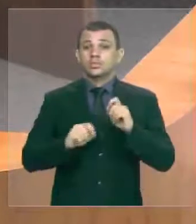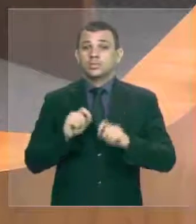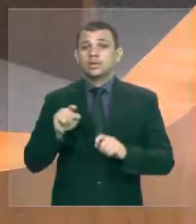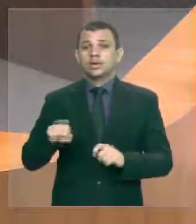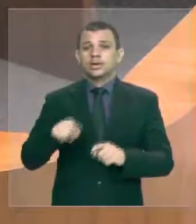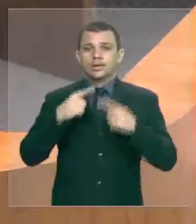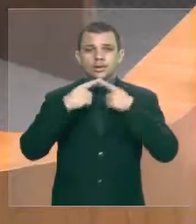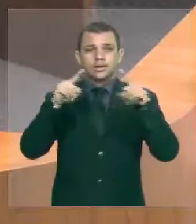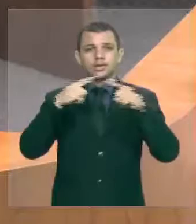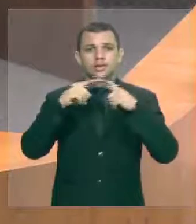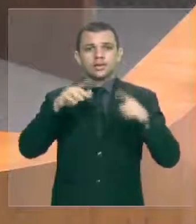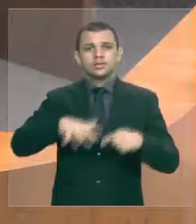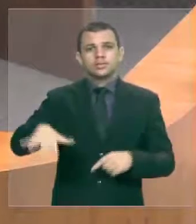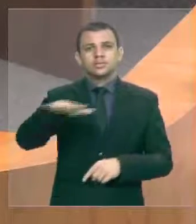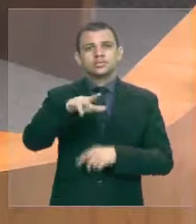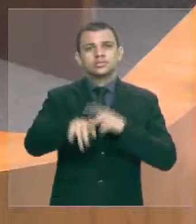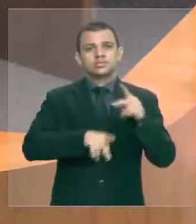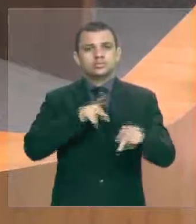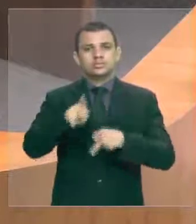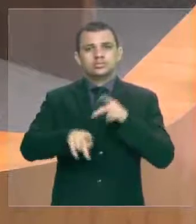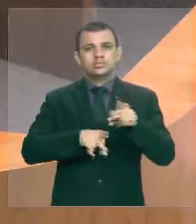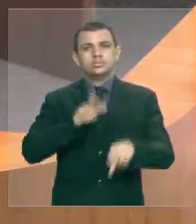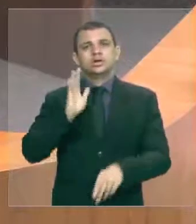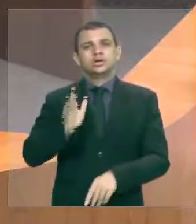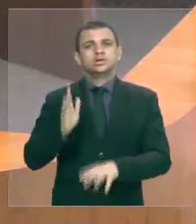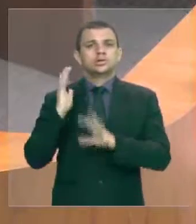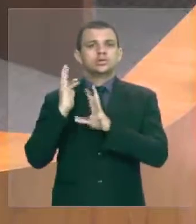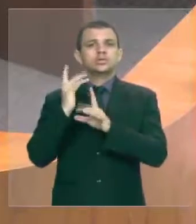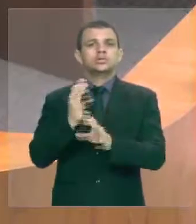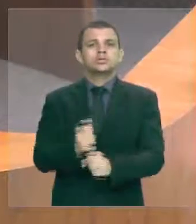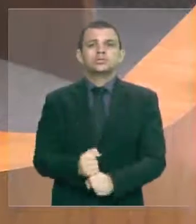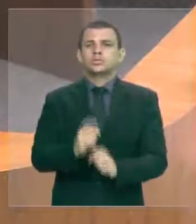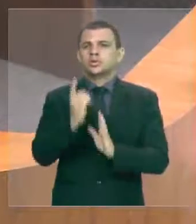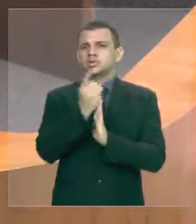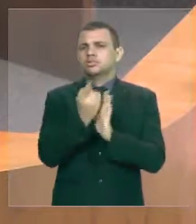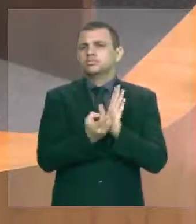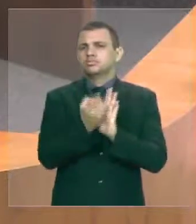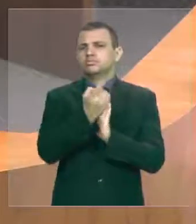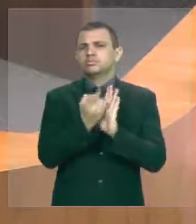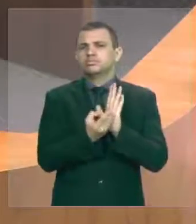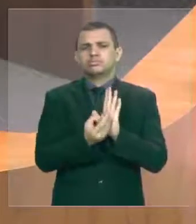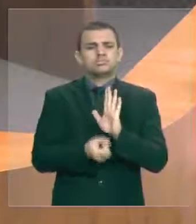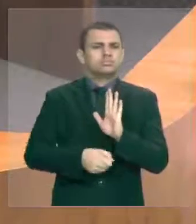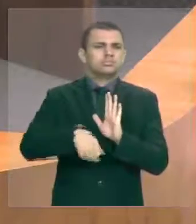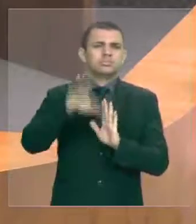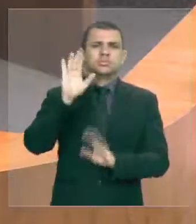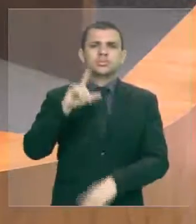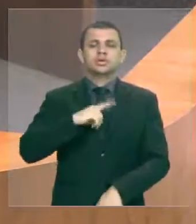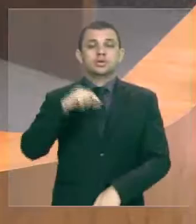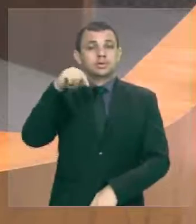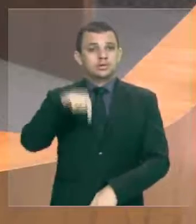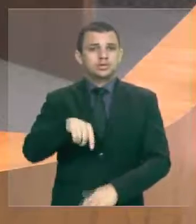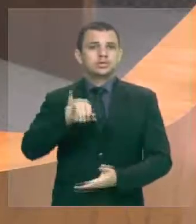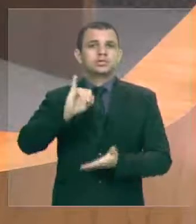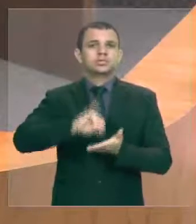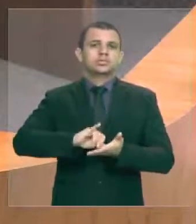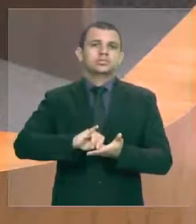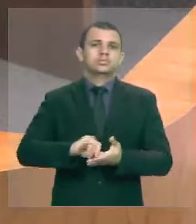reivindicação de um povo que já dura décadas nesta capital.